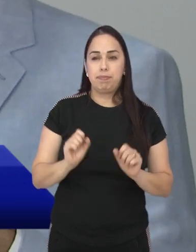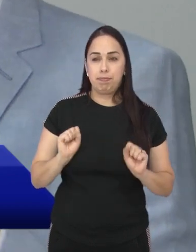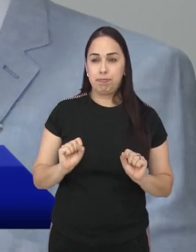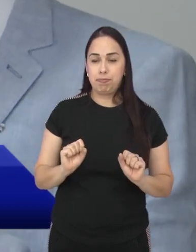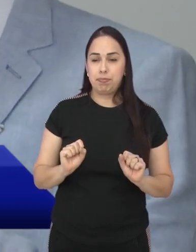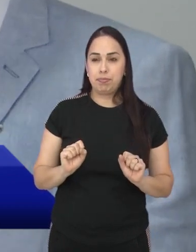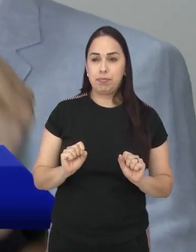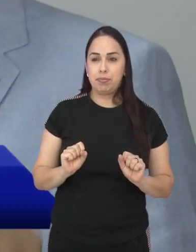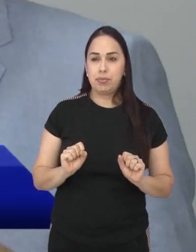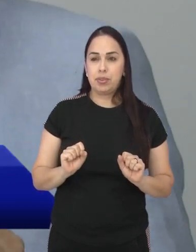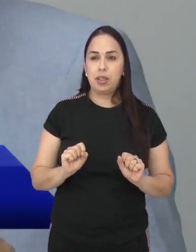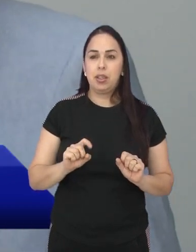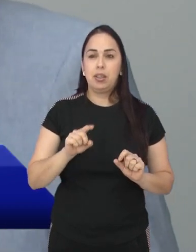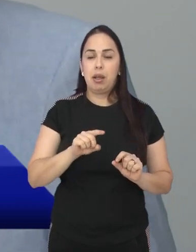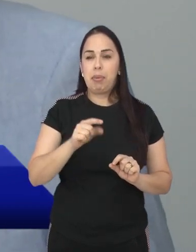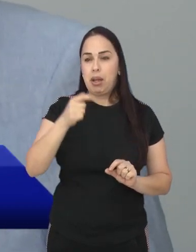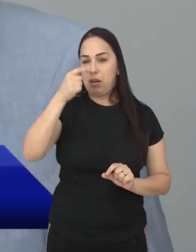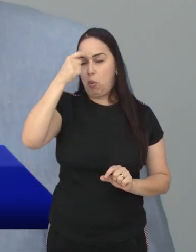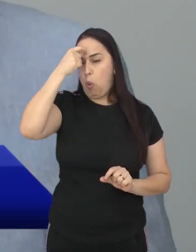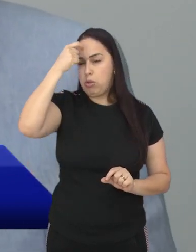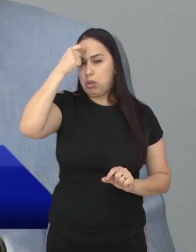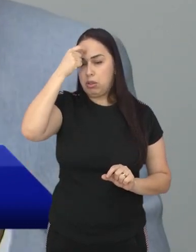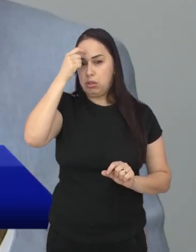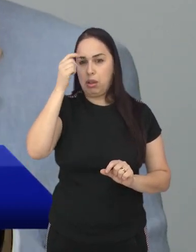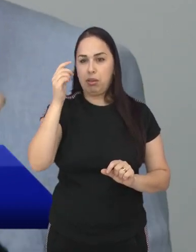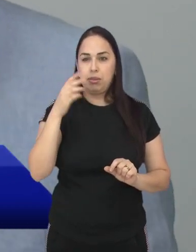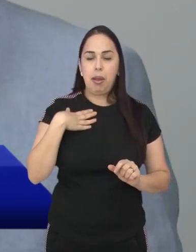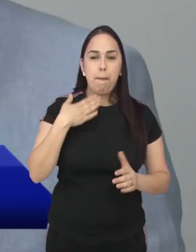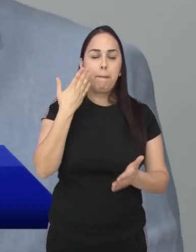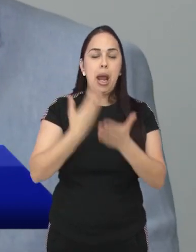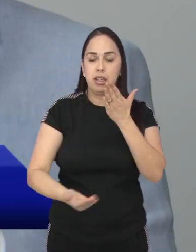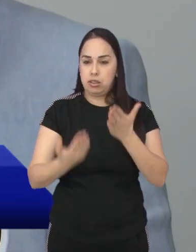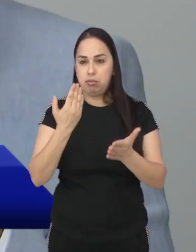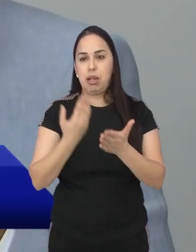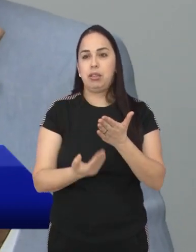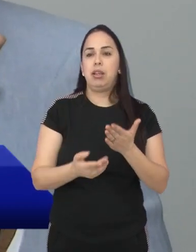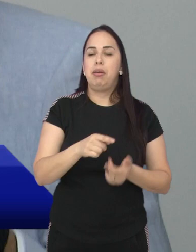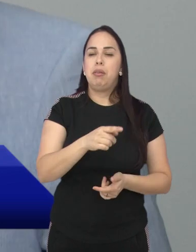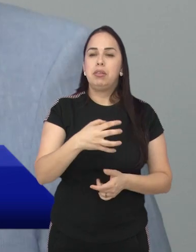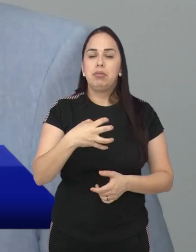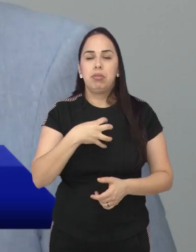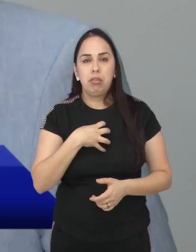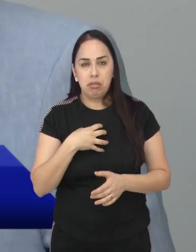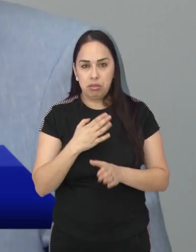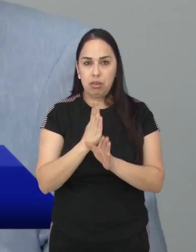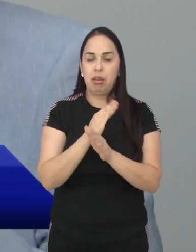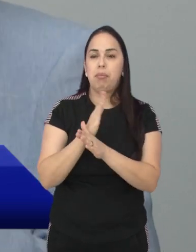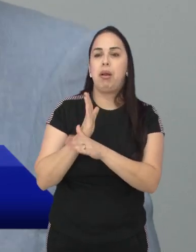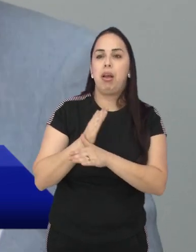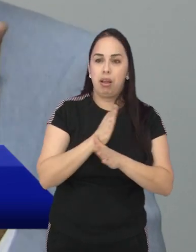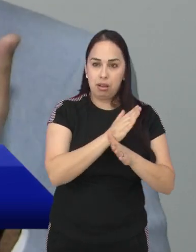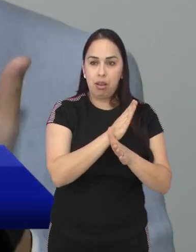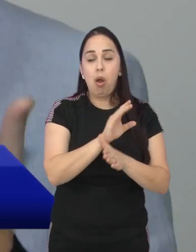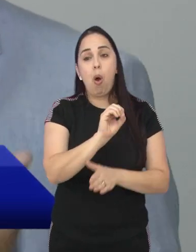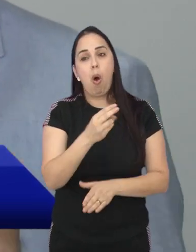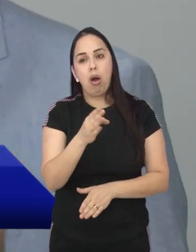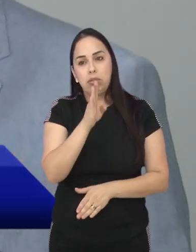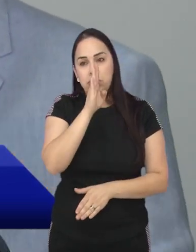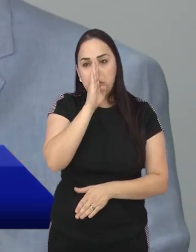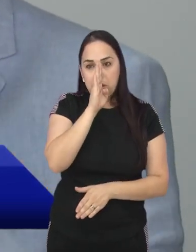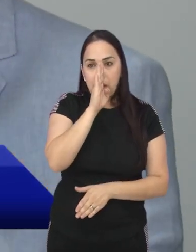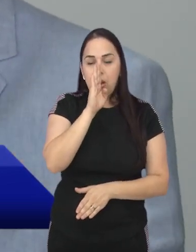a gente ama também de alteração do nível de consciência significa o que a pessoa pode ficar sedada a criança pode ficar mais